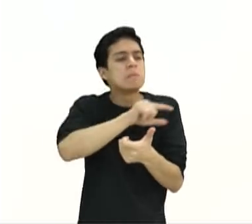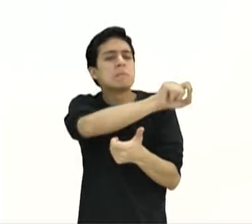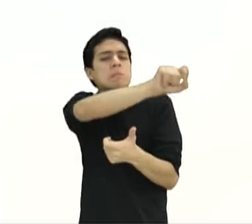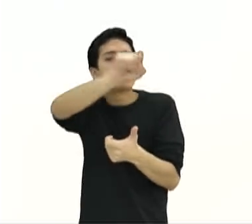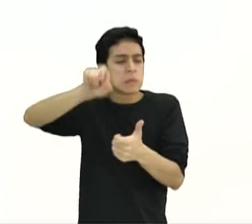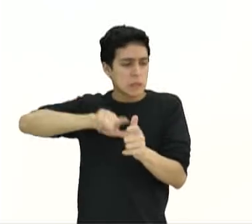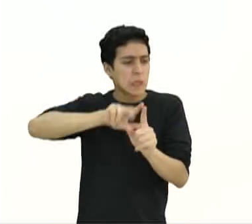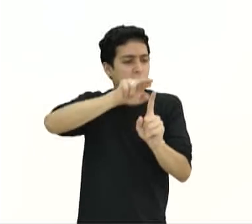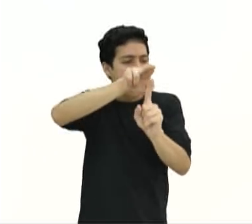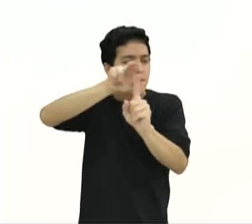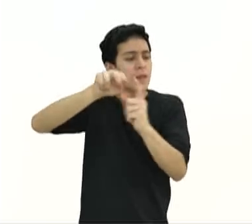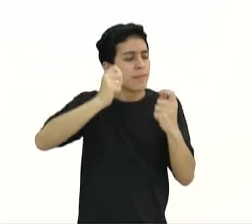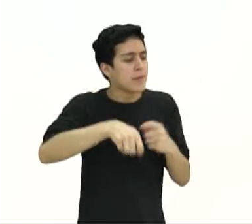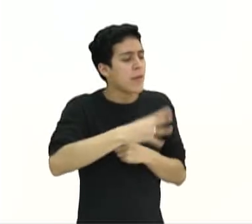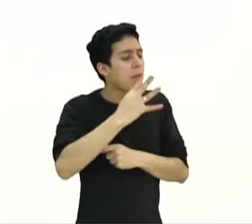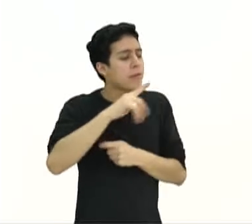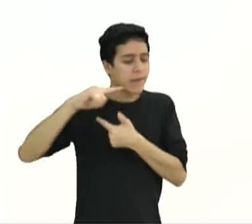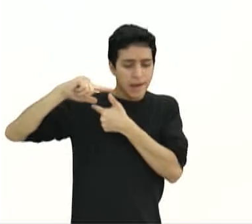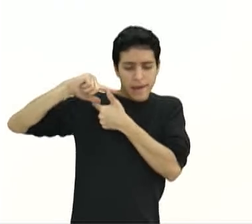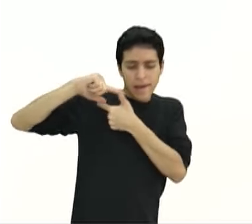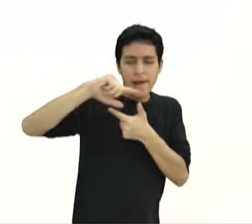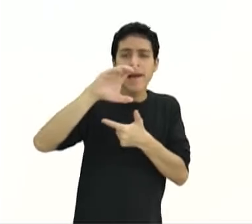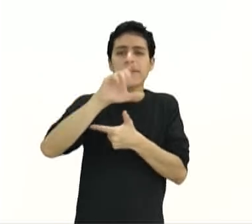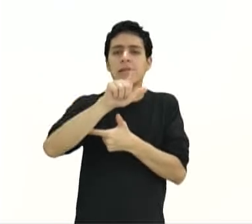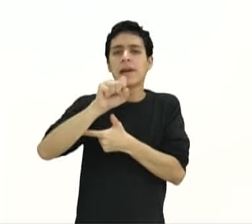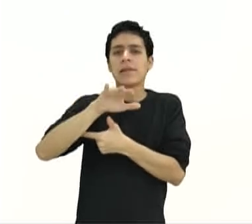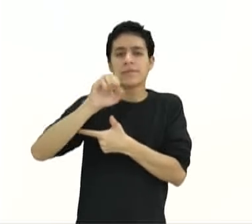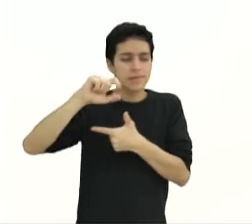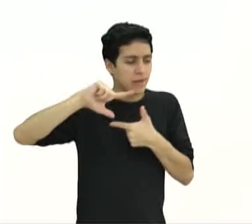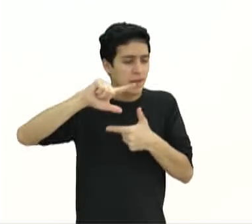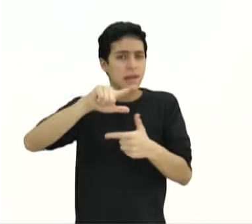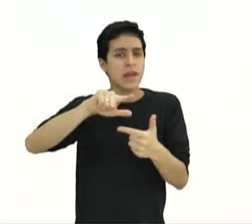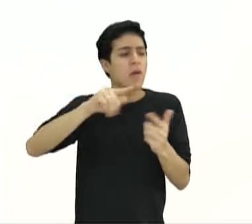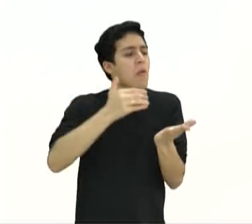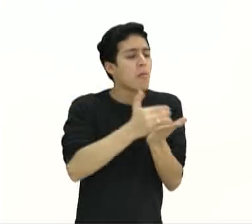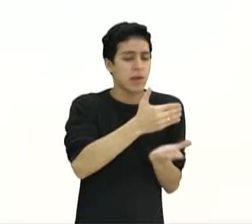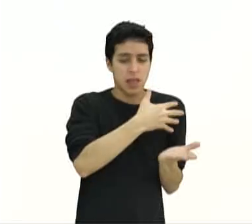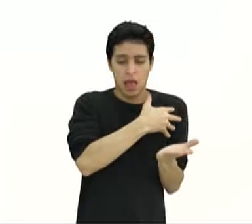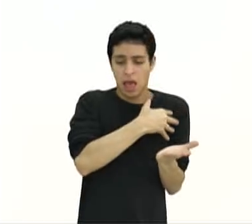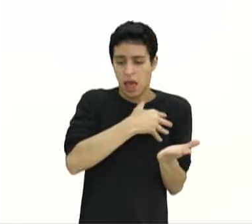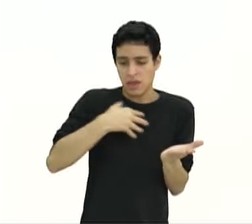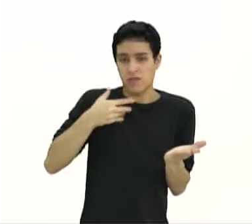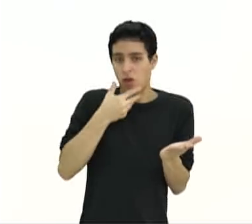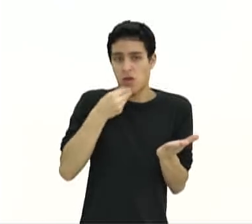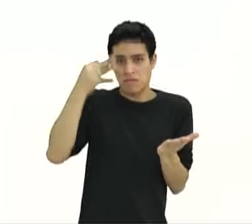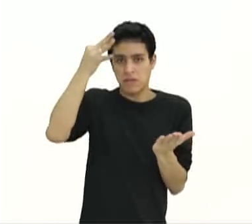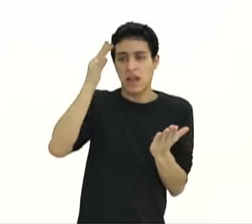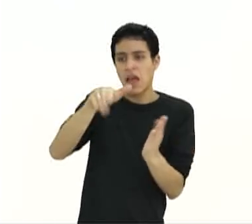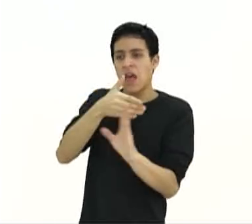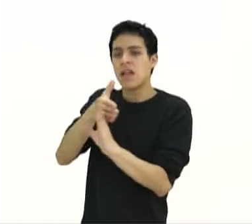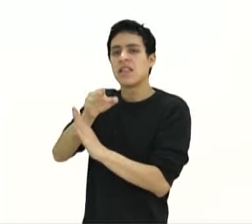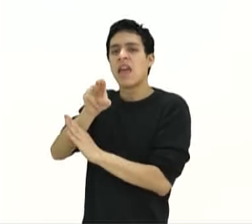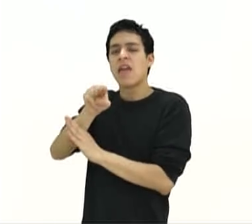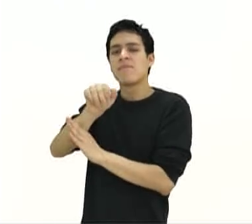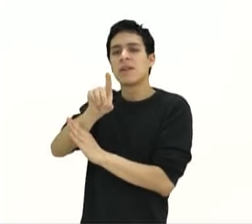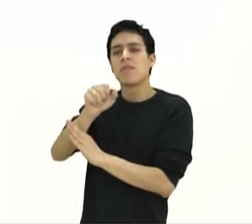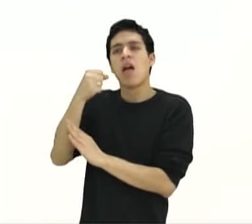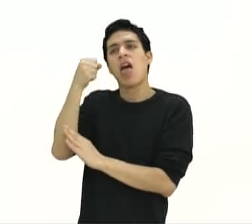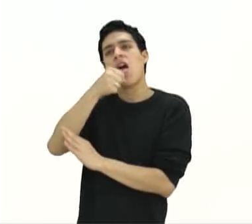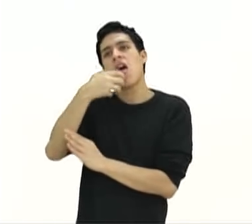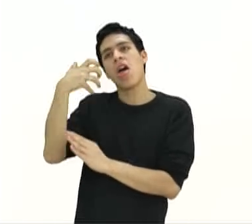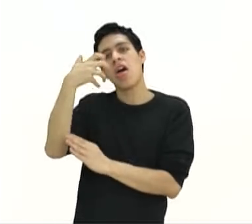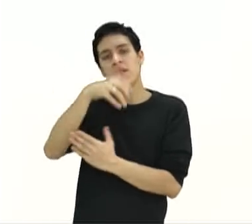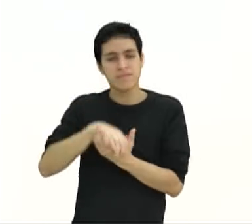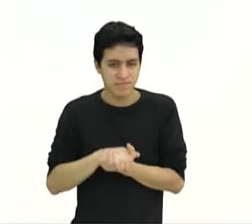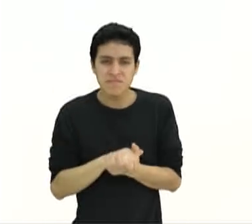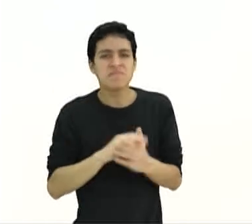de apresentação dos clássicos, que vão de Aristóteles a Madonna. Isso surgiu aqui em casa quando ele, ainda